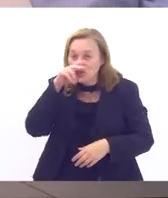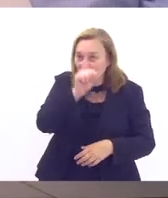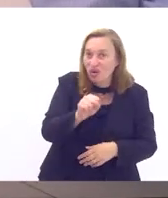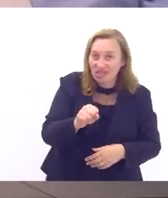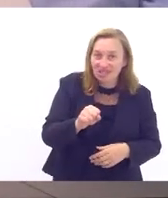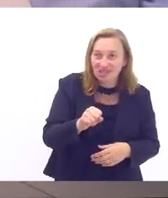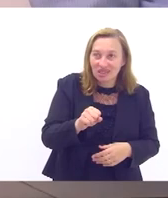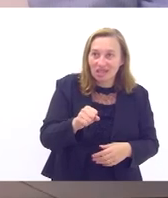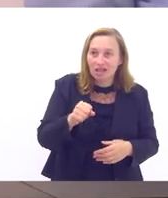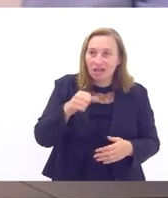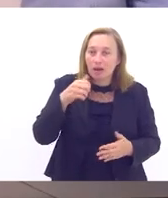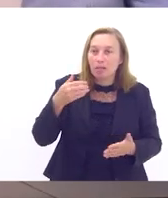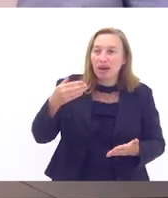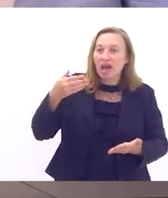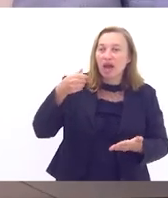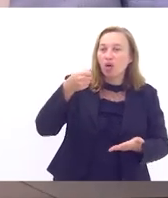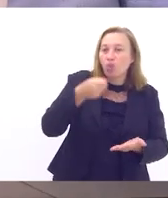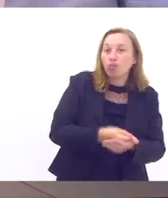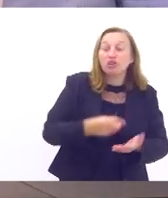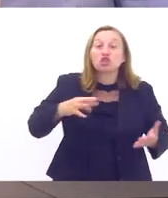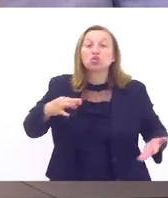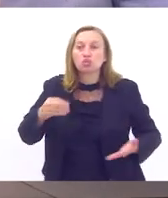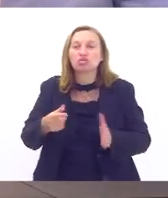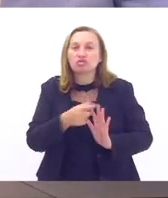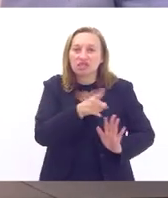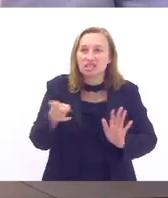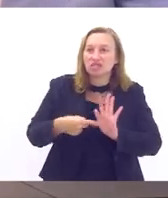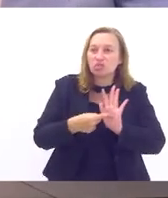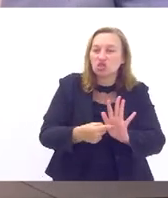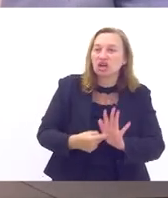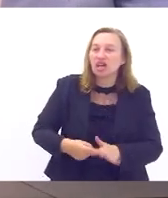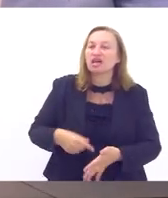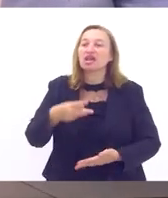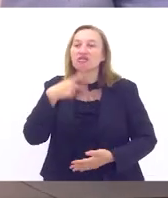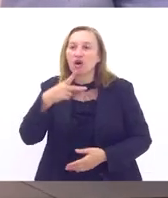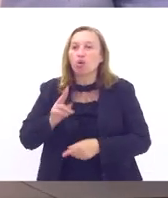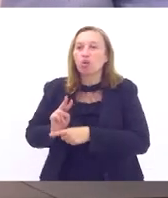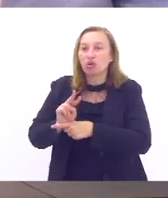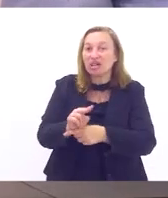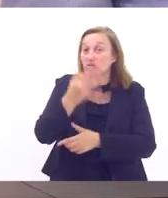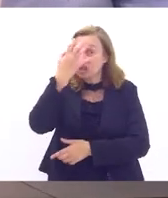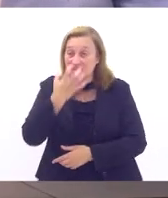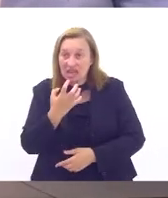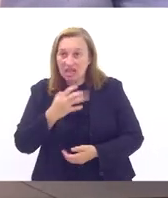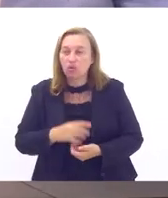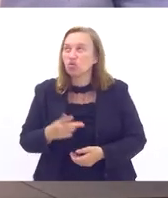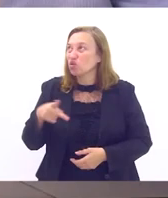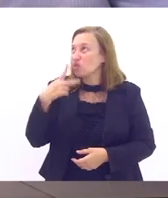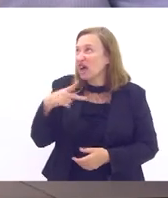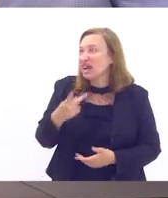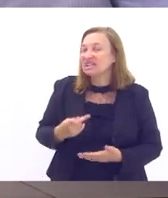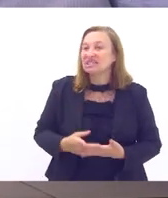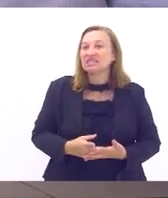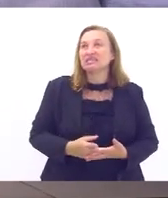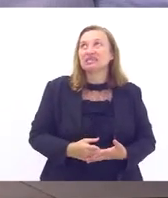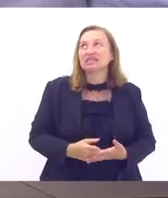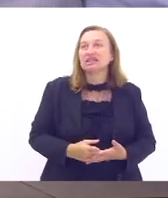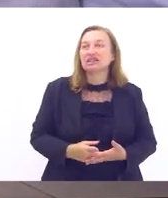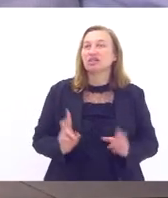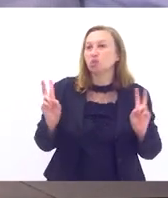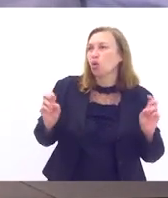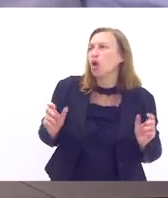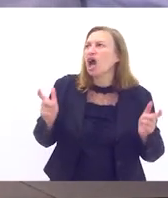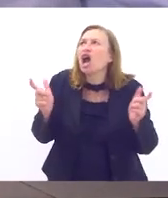para executar tudo aquilo que vocês mostraram. Então, o que falou aqui o procurador é muito grave. Quando se fala na questão,